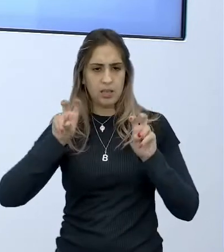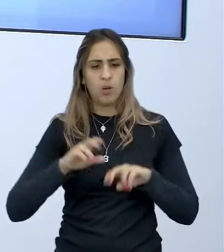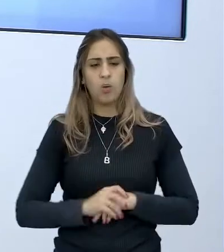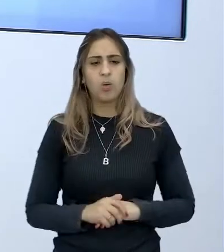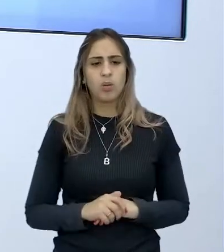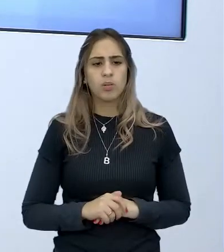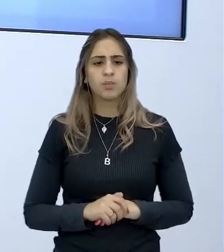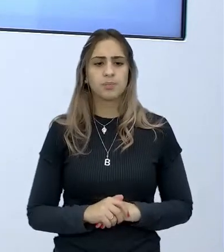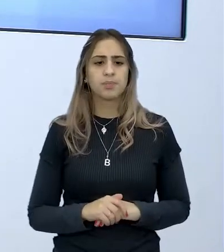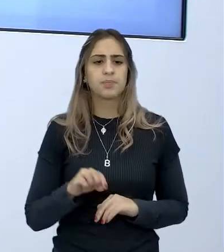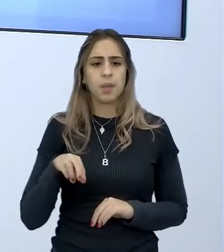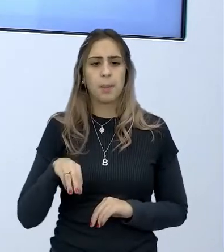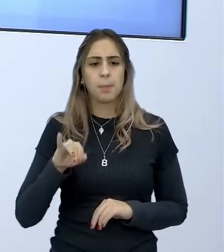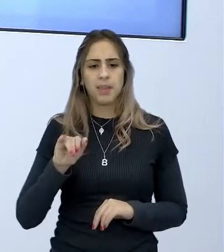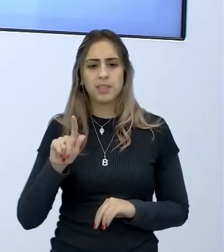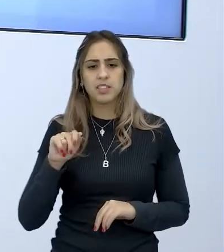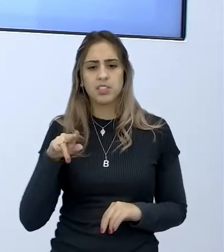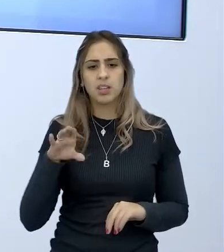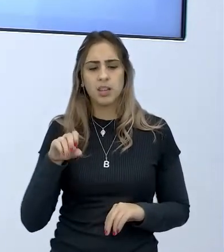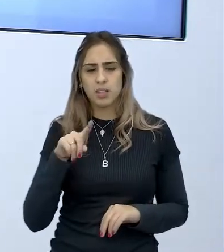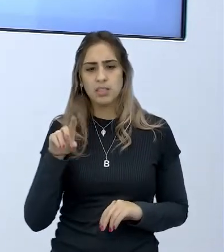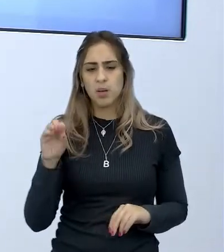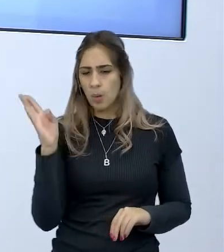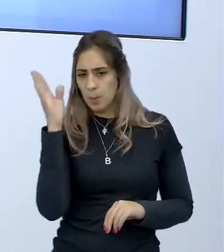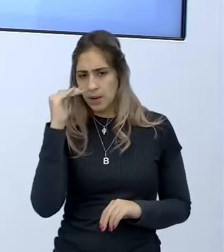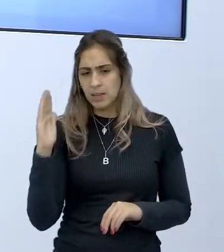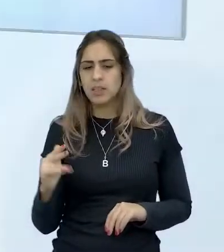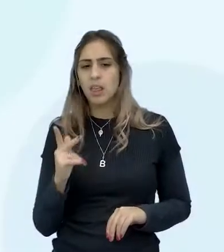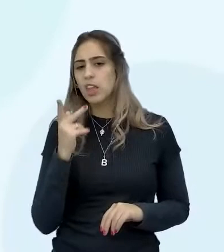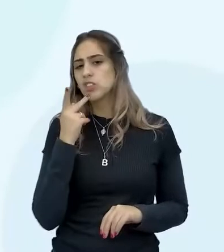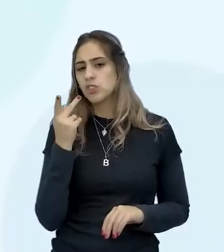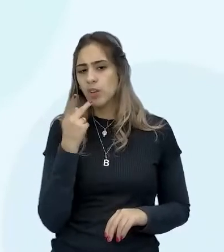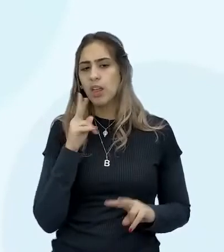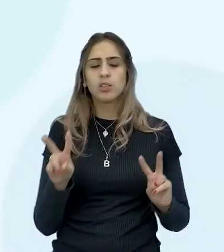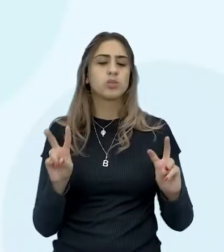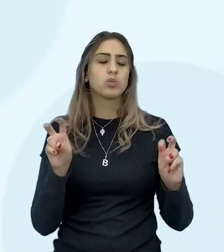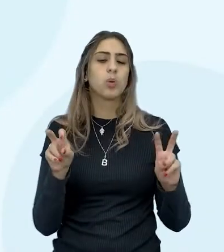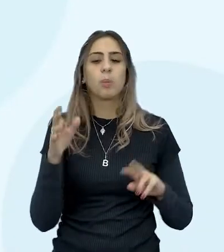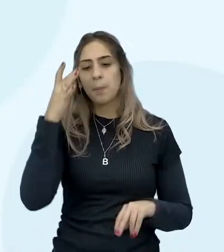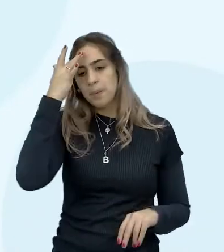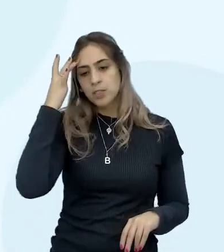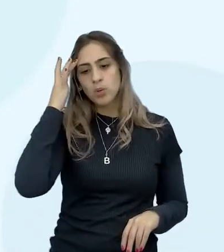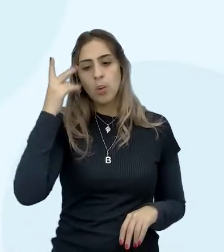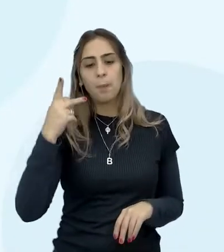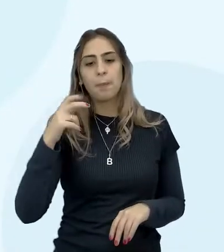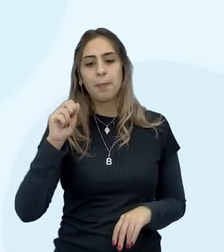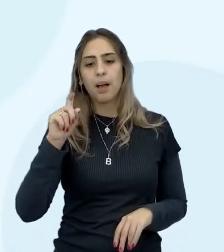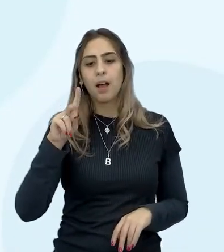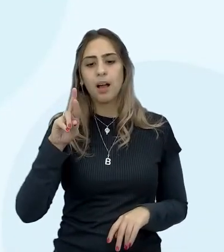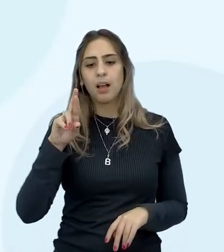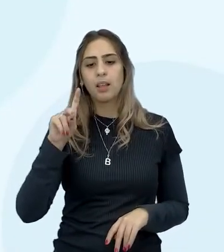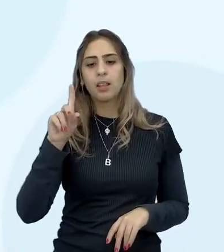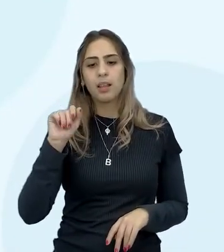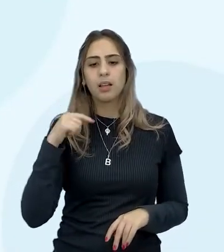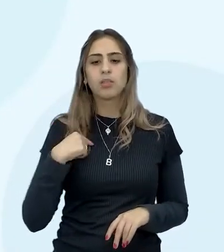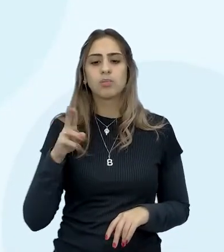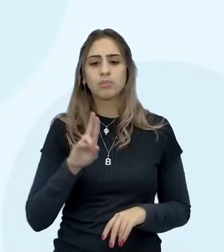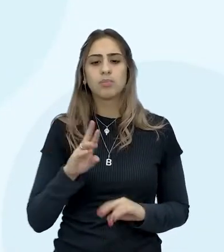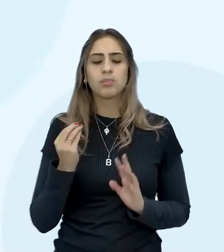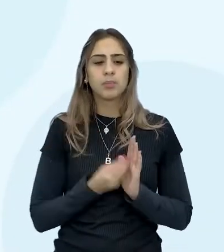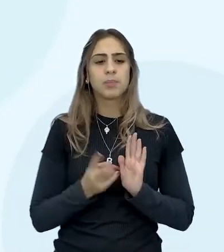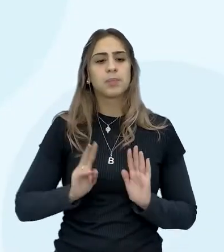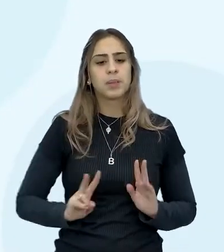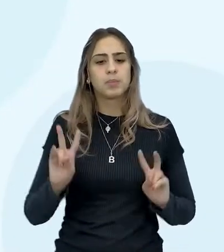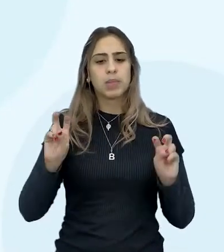dessa miscigenação brasileira, porque principalmente quando a gente fala sobre uma pessoa parda, como é colocado aqui, eu estou usando exatamente os